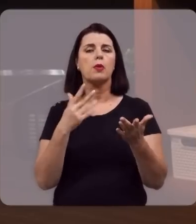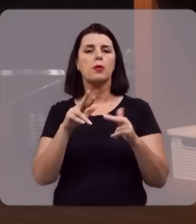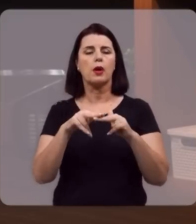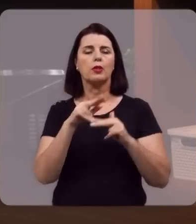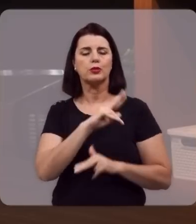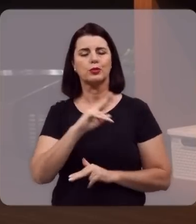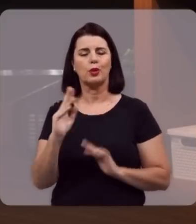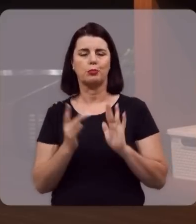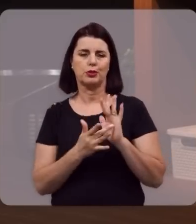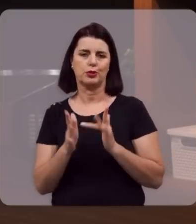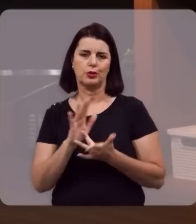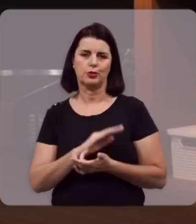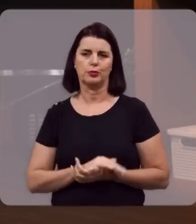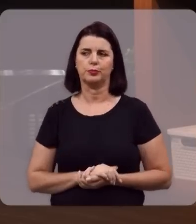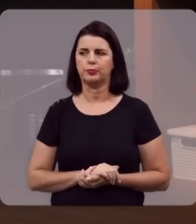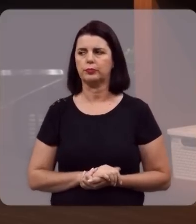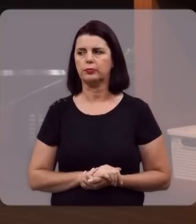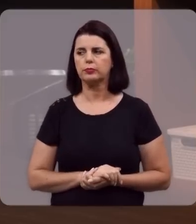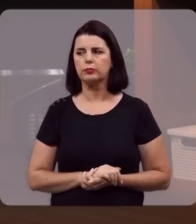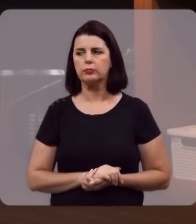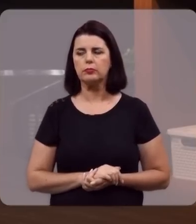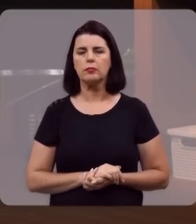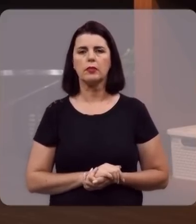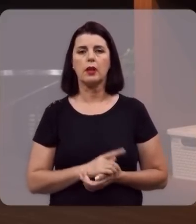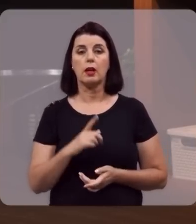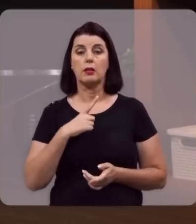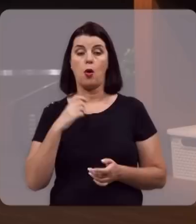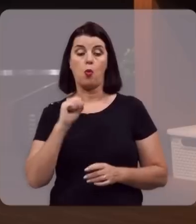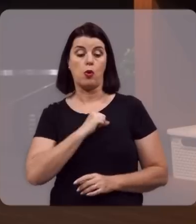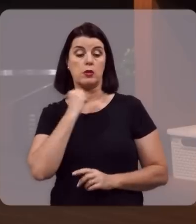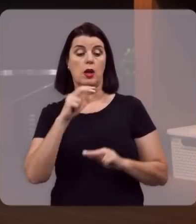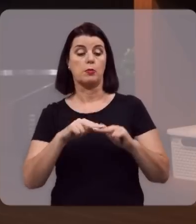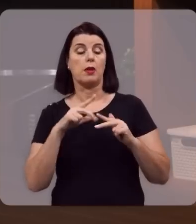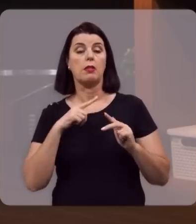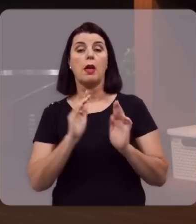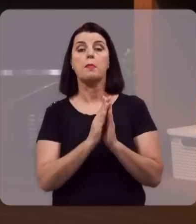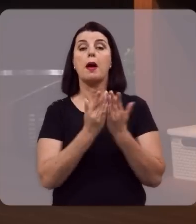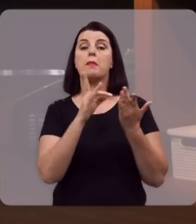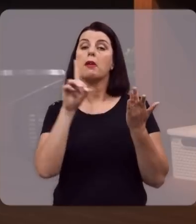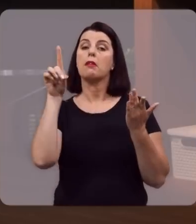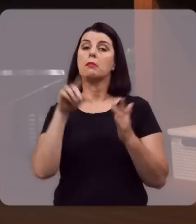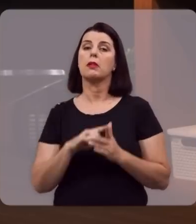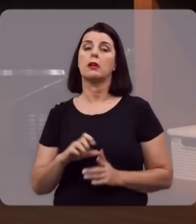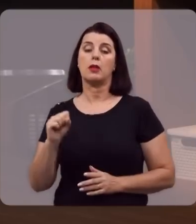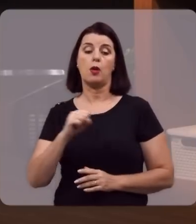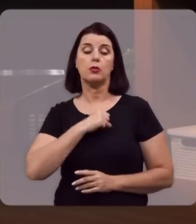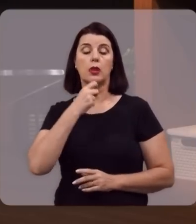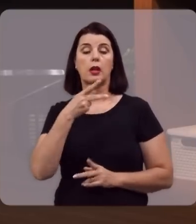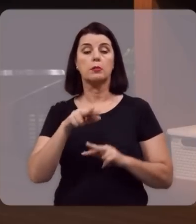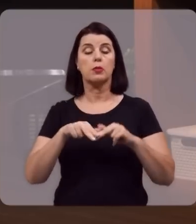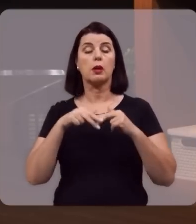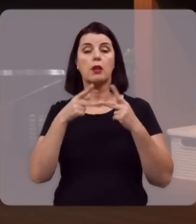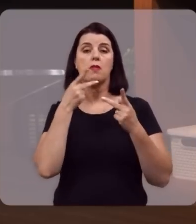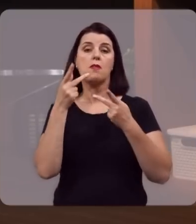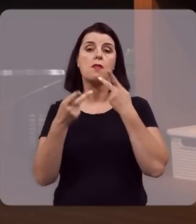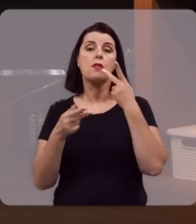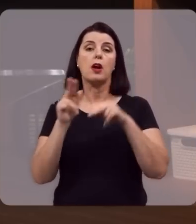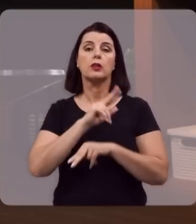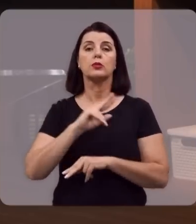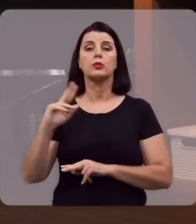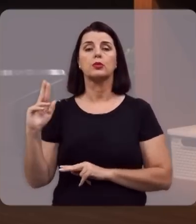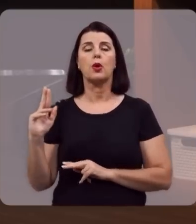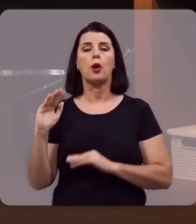nome de Jesus. São odiados por ter uma Bíblia. São odiados por falarem